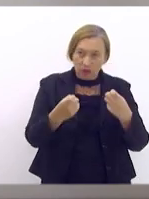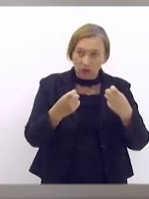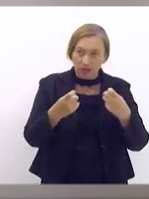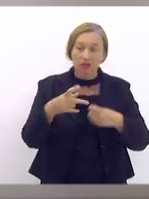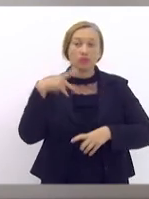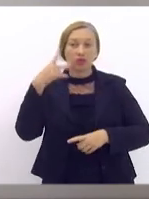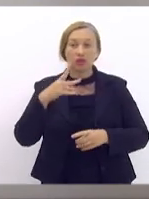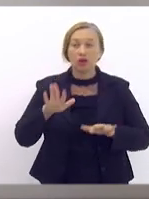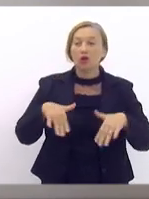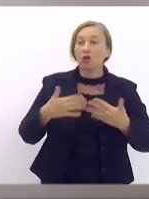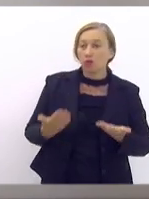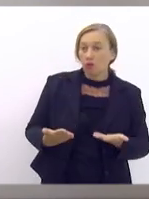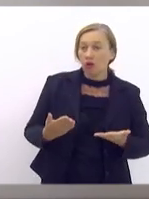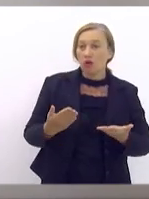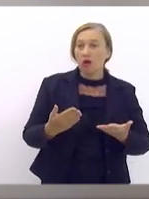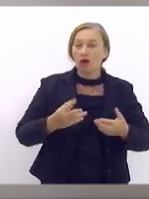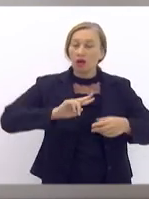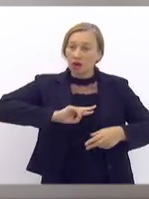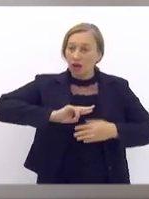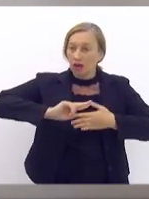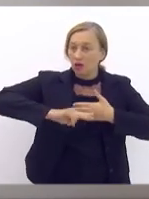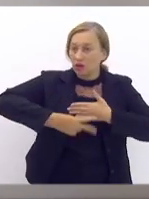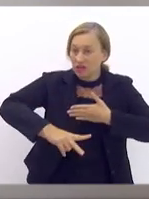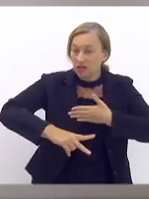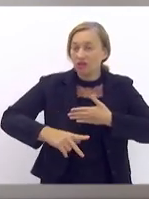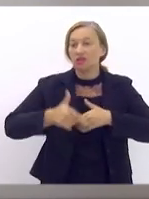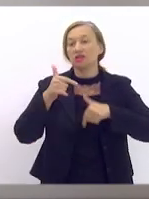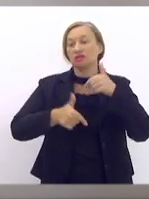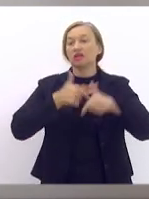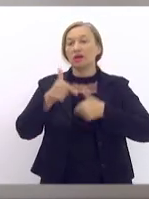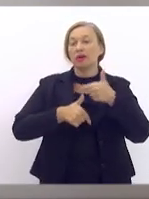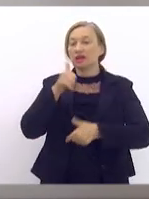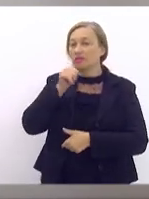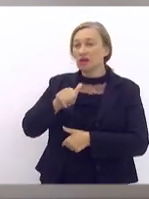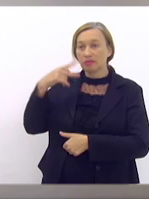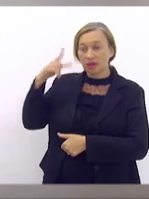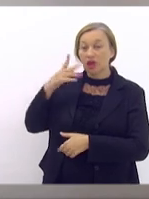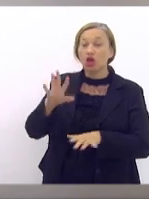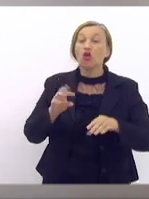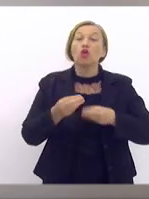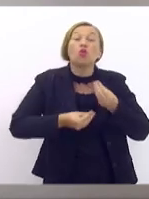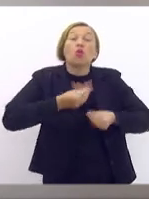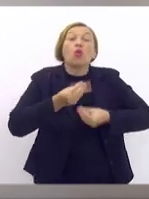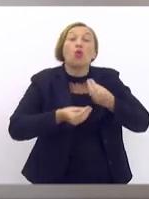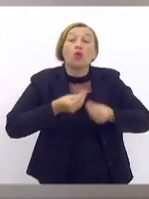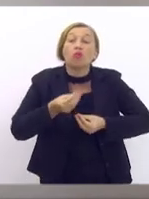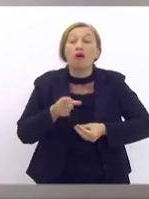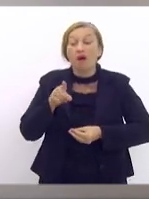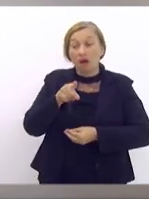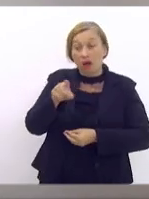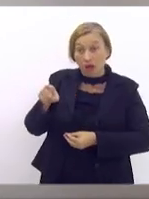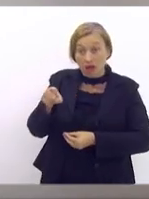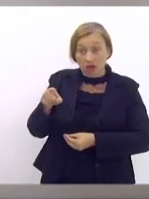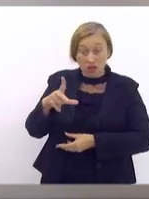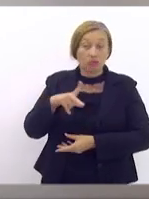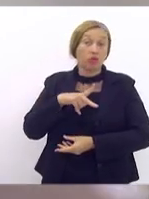consequências da violência política para o trabalho das mulheres no parlamento e de que maneira eles podem